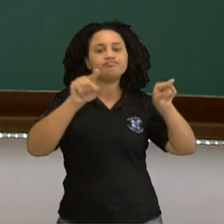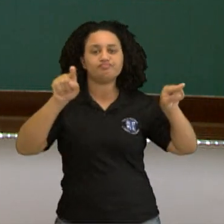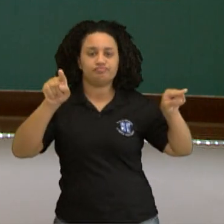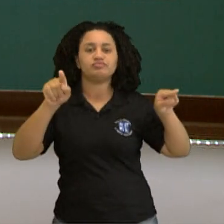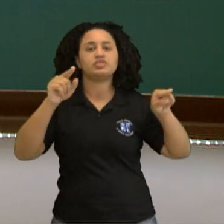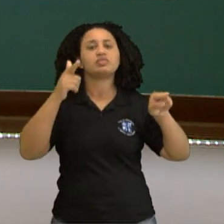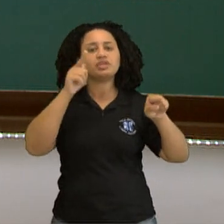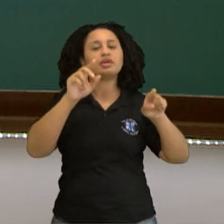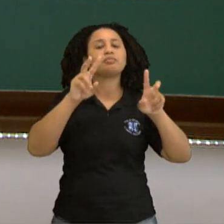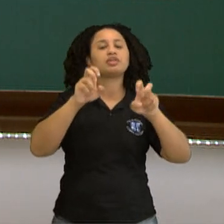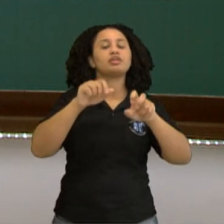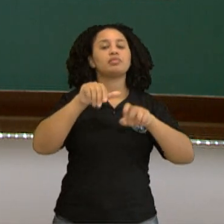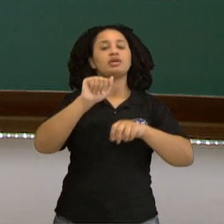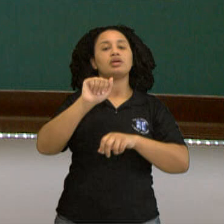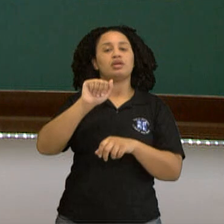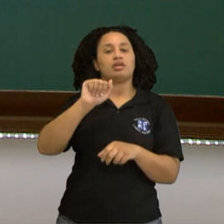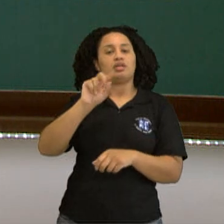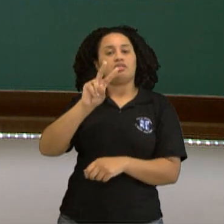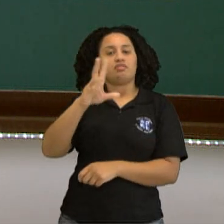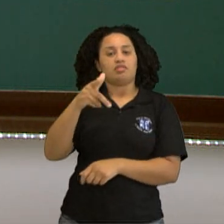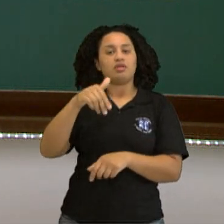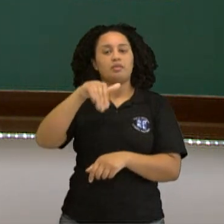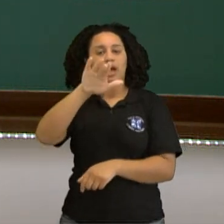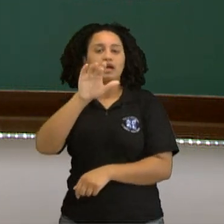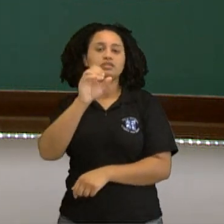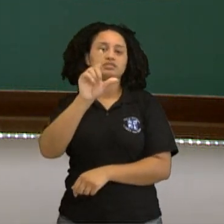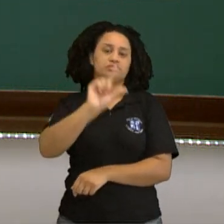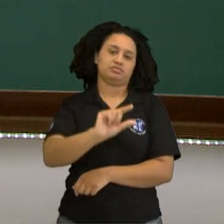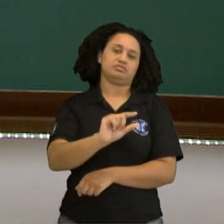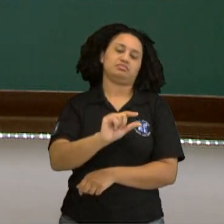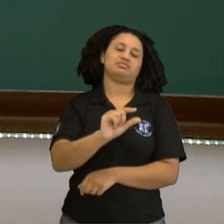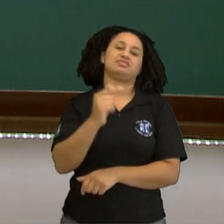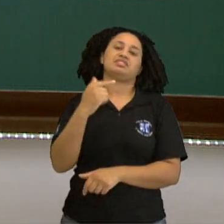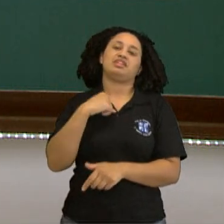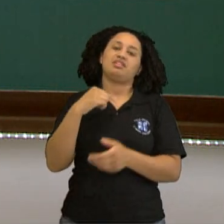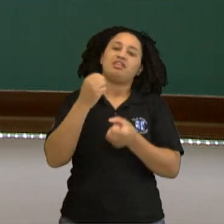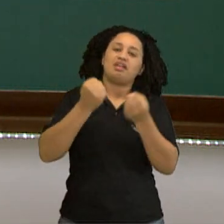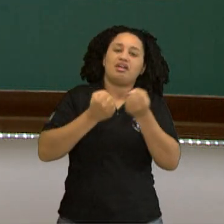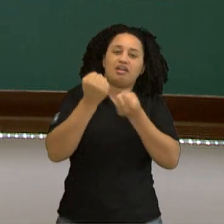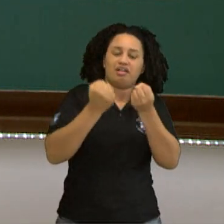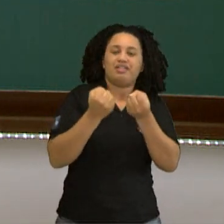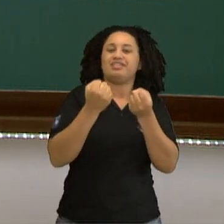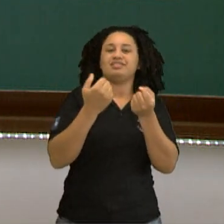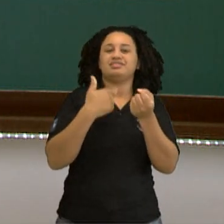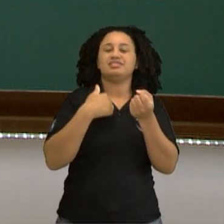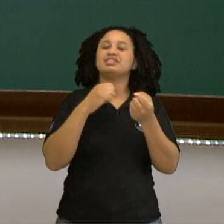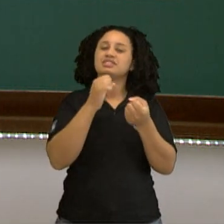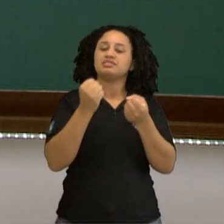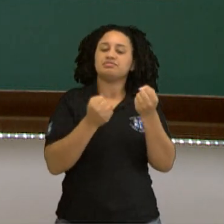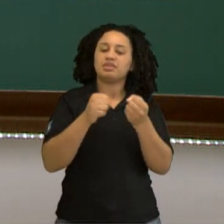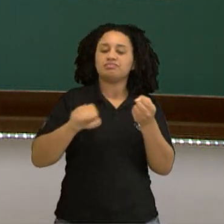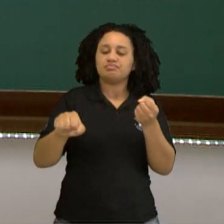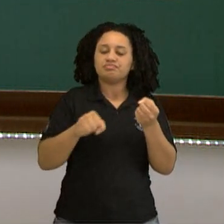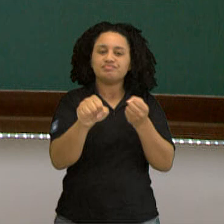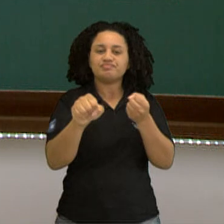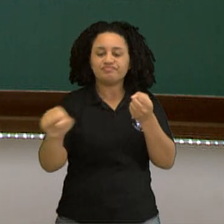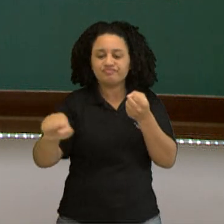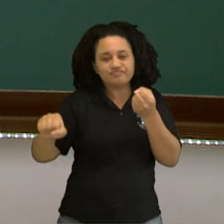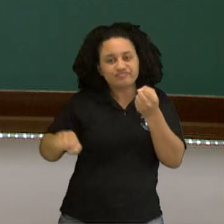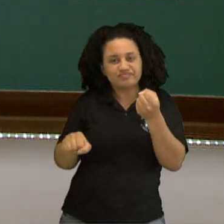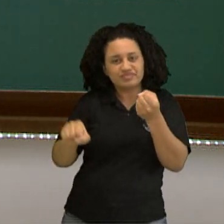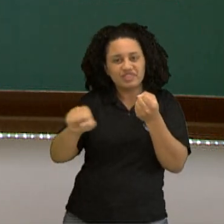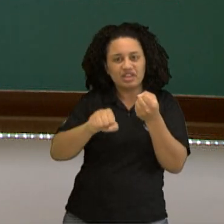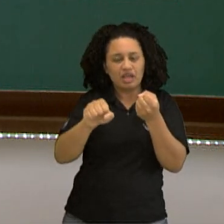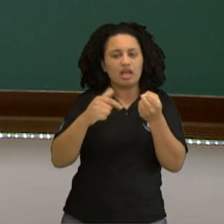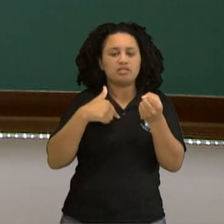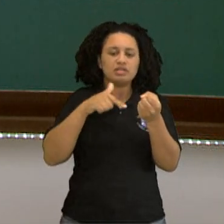dessa velocidade aí. Ok? É como se fosse um carro. Se você tiver lá, por exemplo, com uma marcha, um veículo que está trocando marcha, você vai perceber que tem